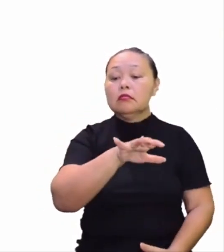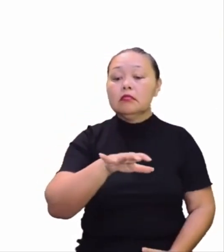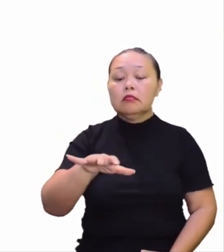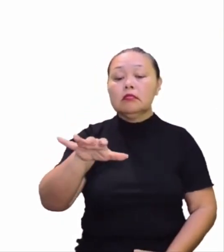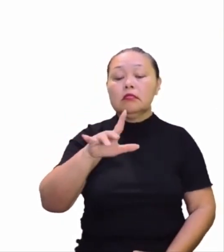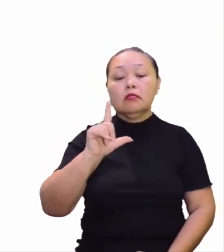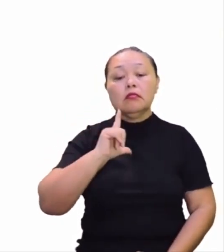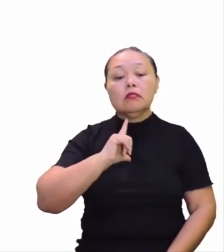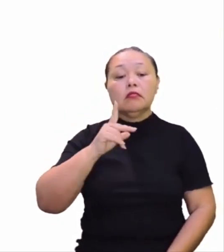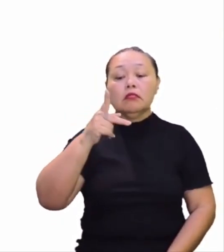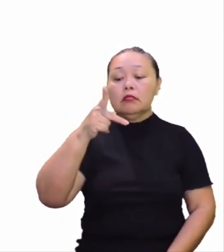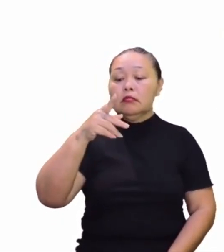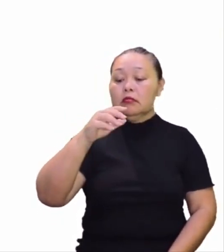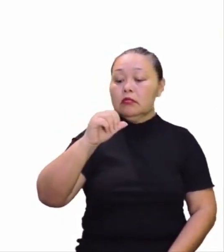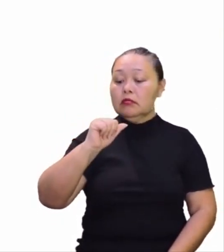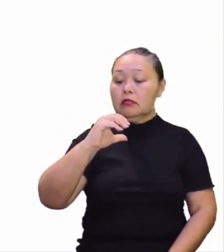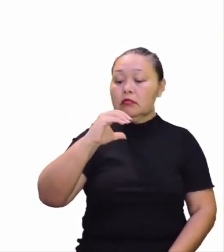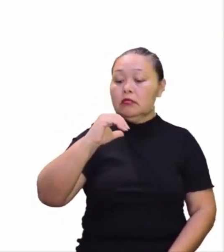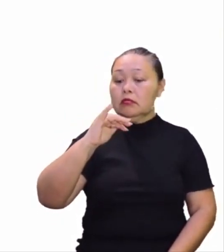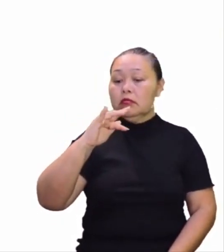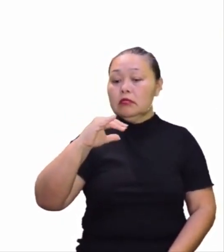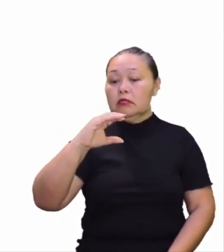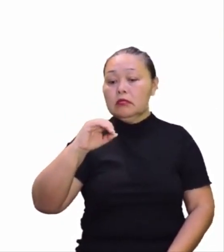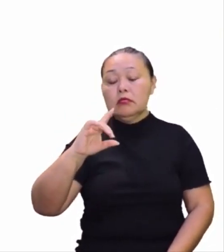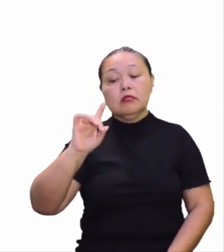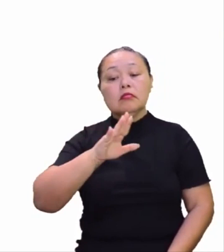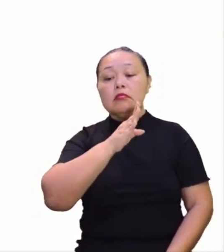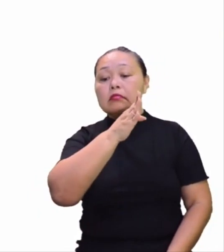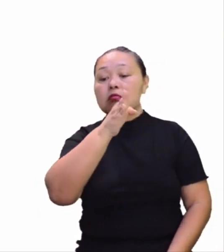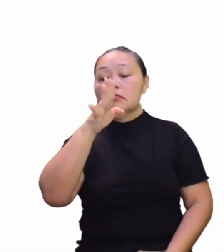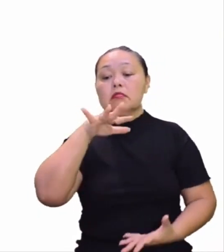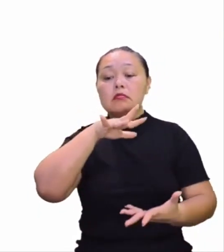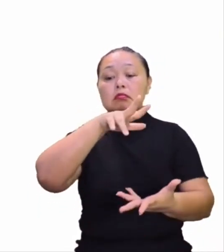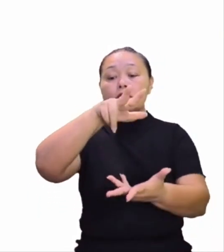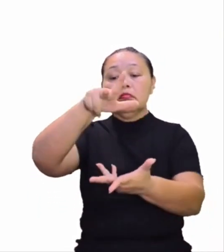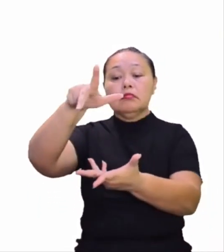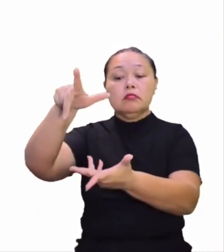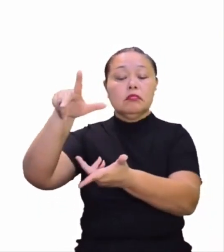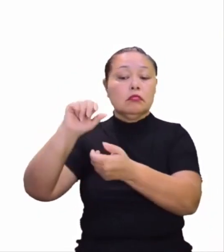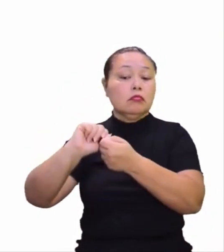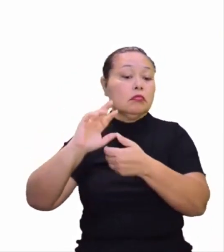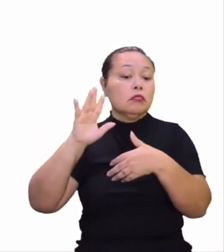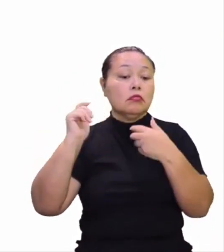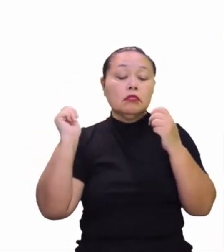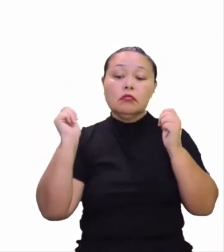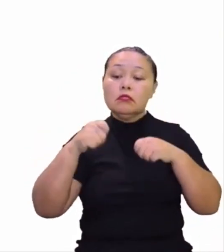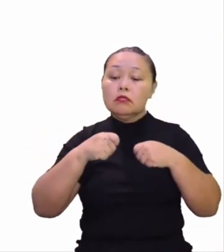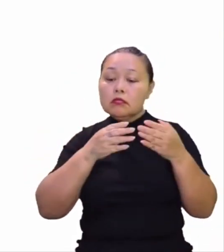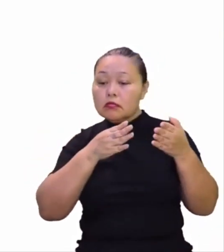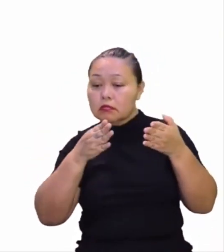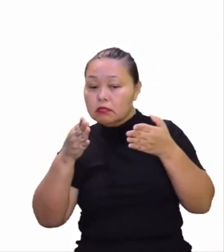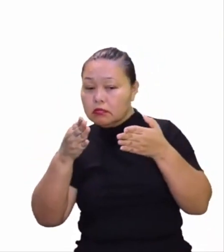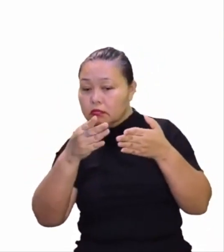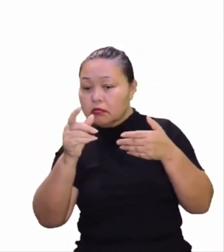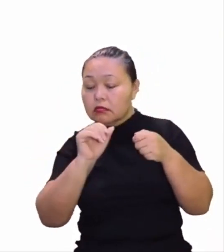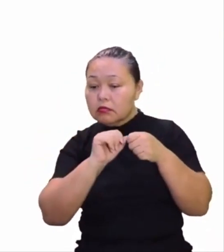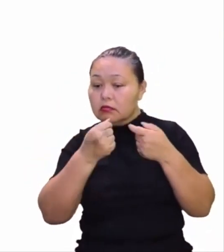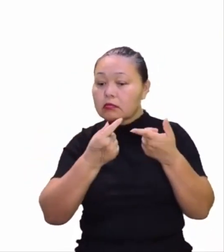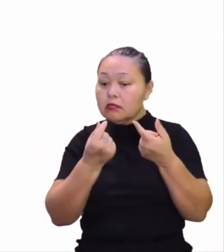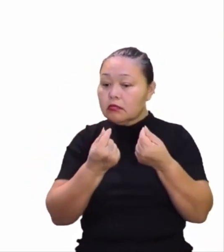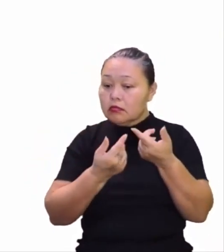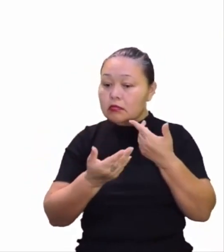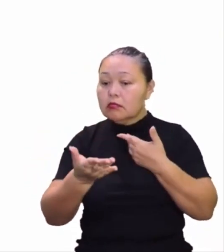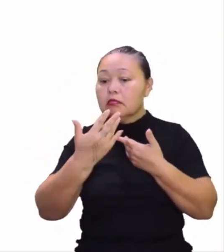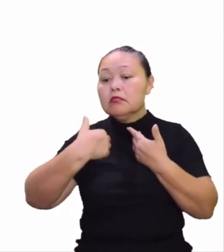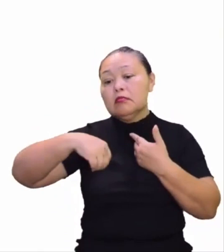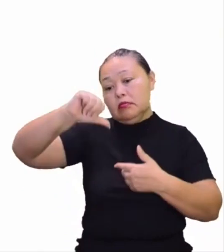para o Pacífico e do Pacífico para várias partes do mundo e também para poder estreitar essas relações econômicas com os